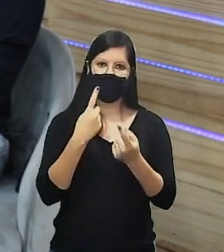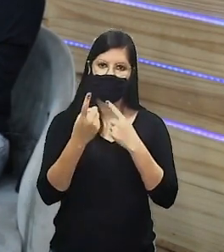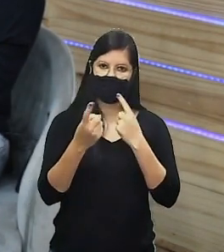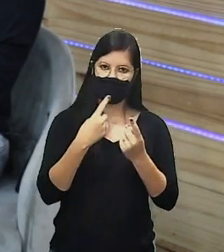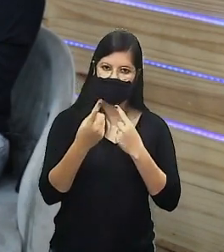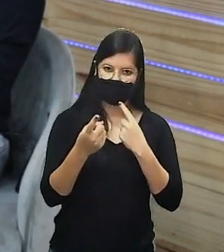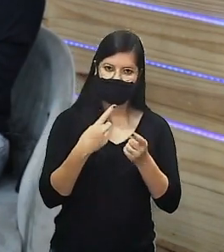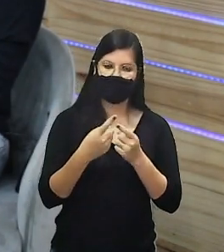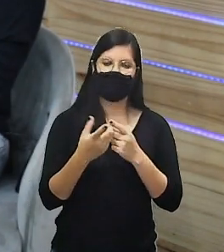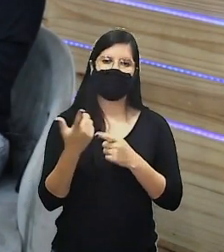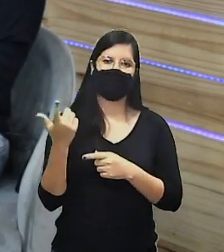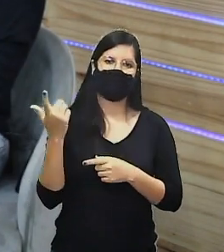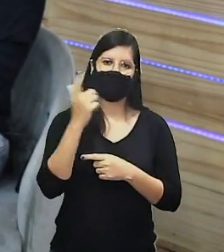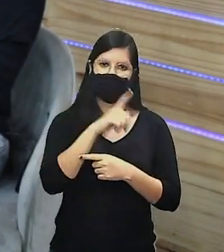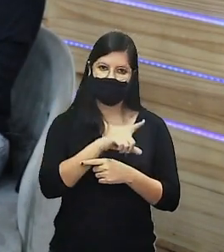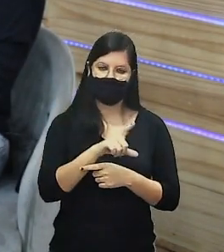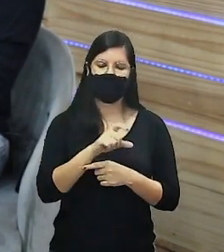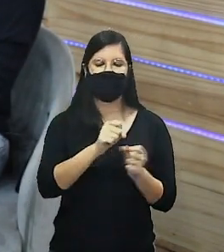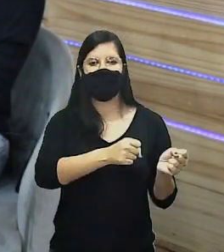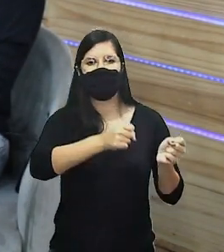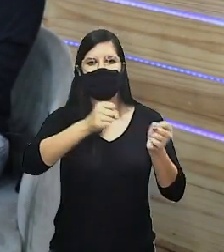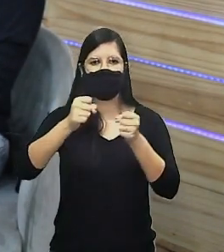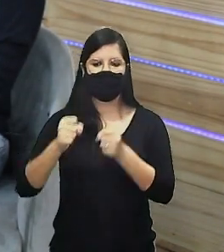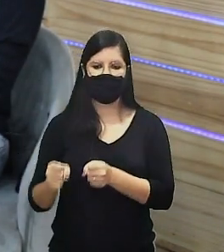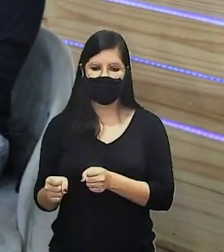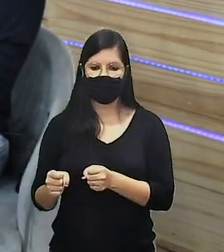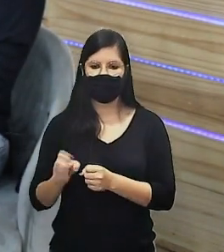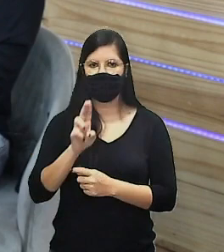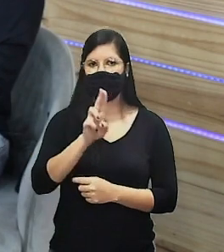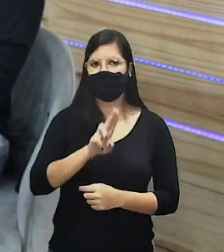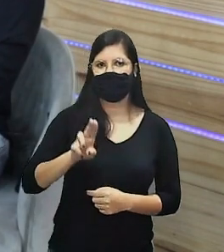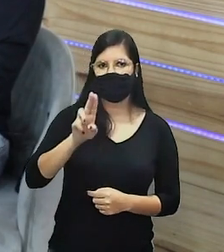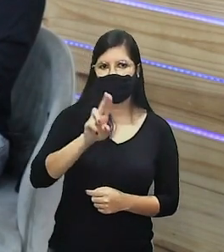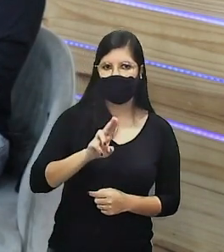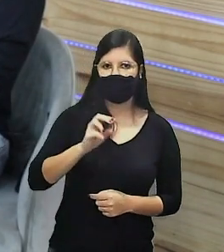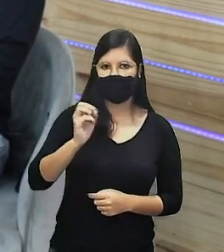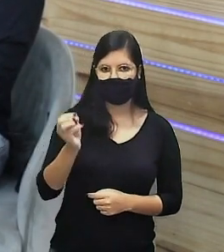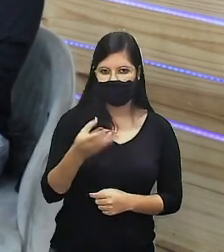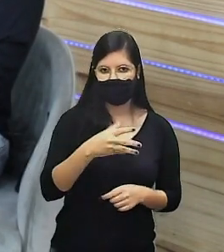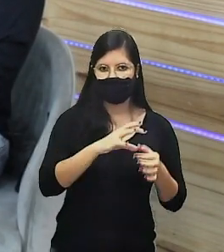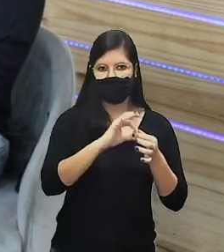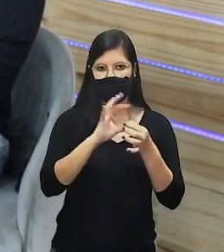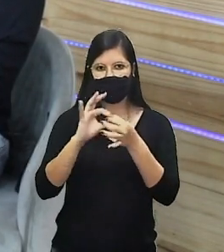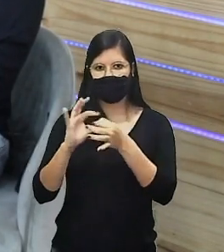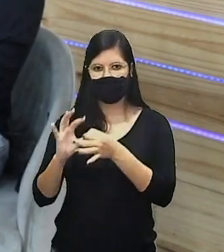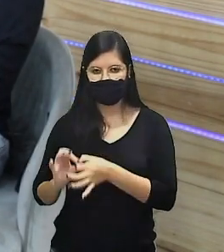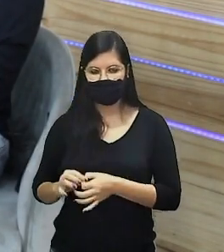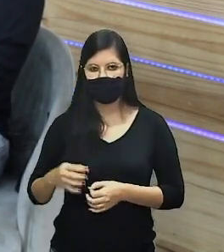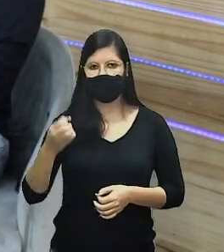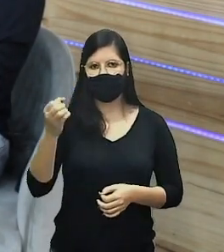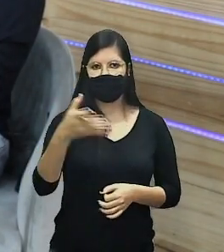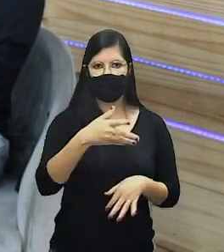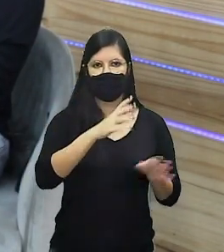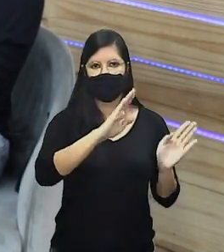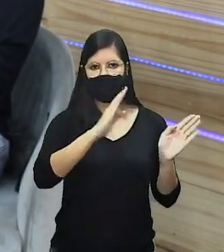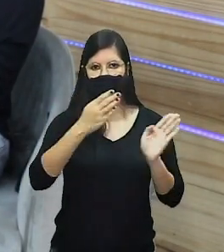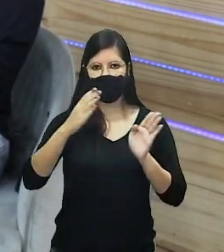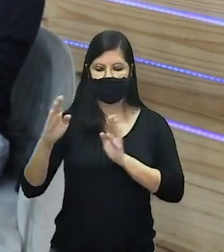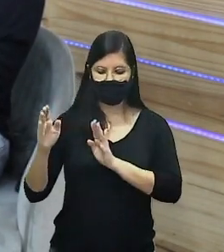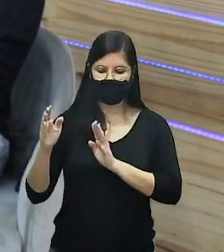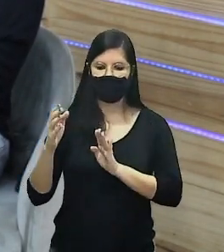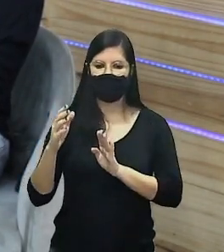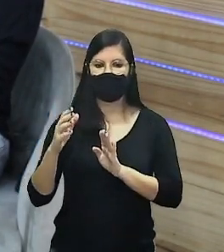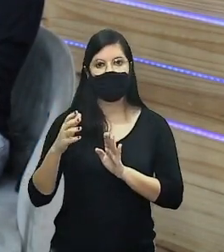com essa tomada mesmo de poder desse usuário, desse novo contexto, dessas novas bibliotecas que a gente quer e que a